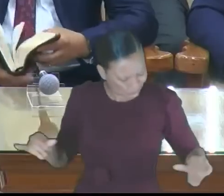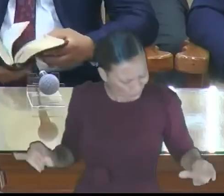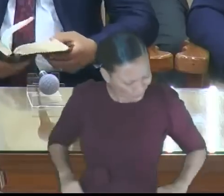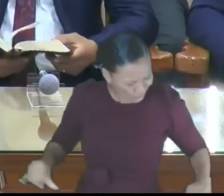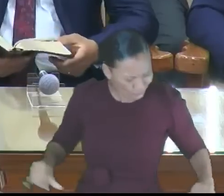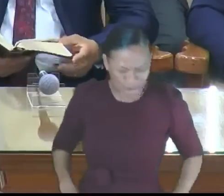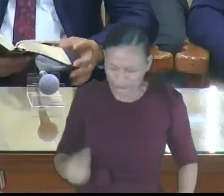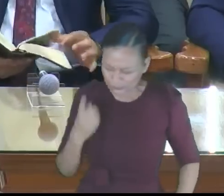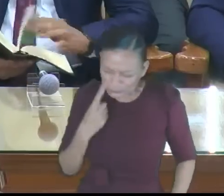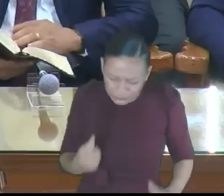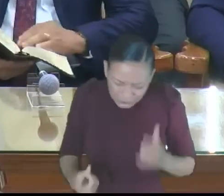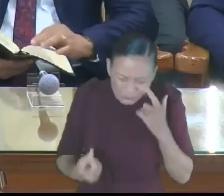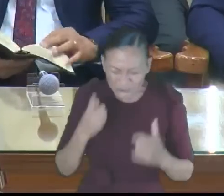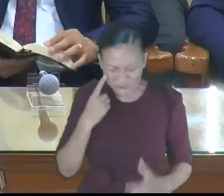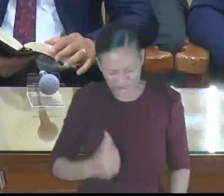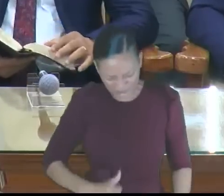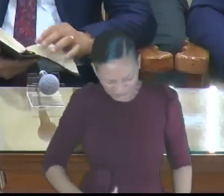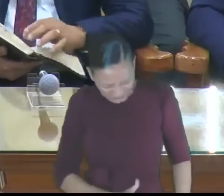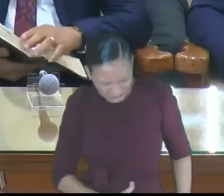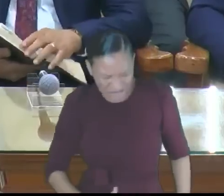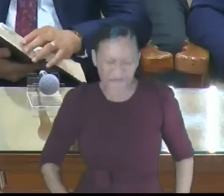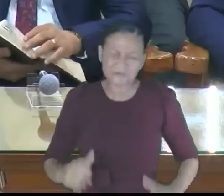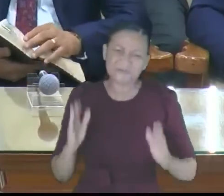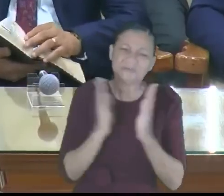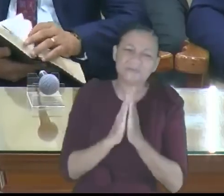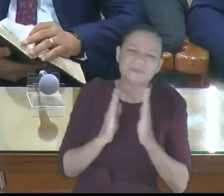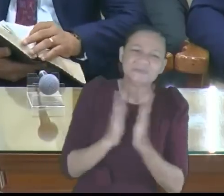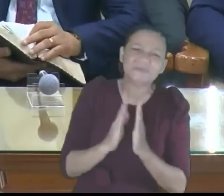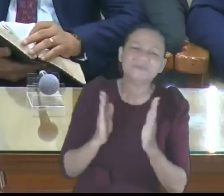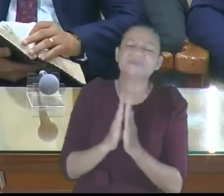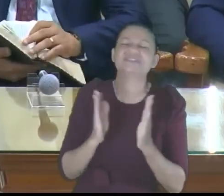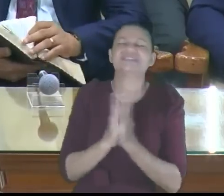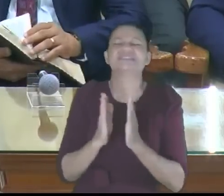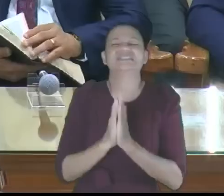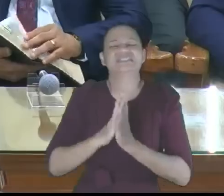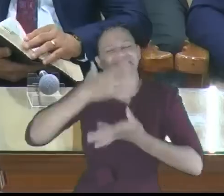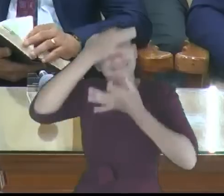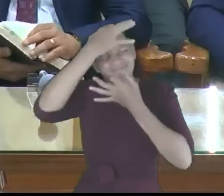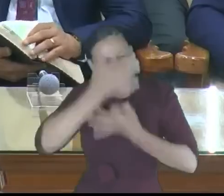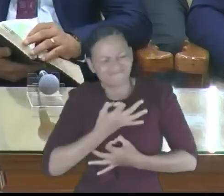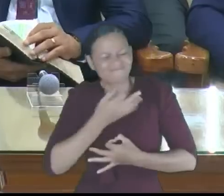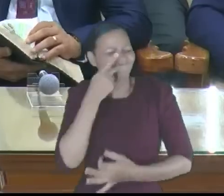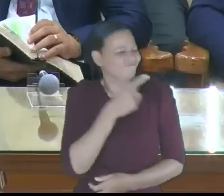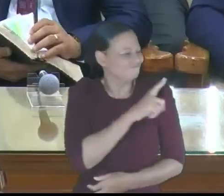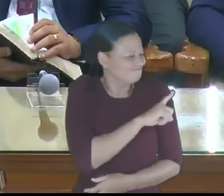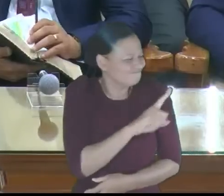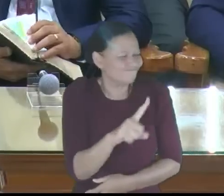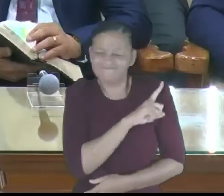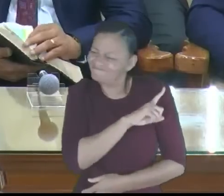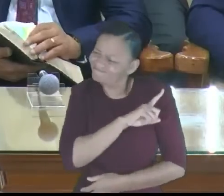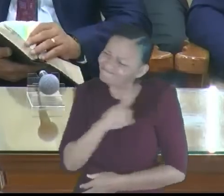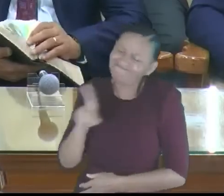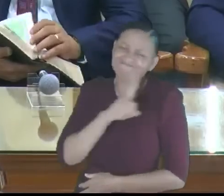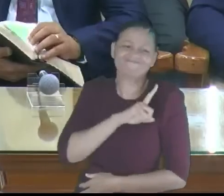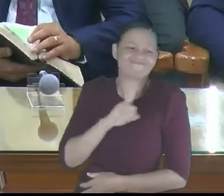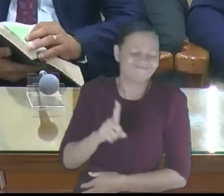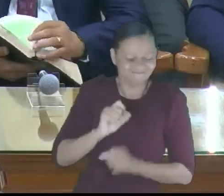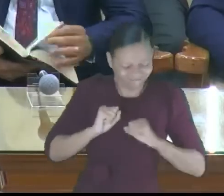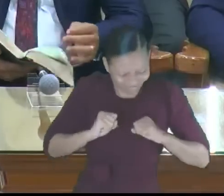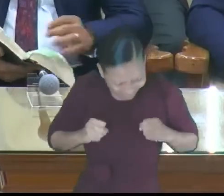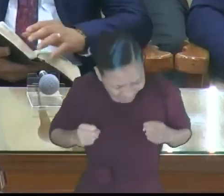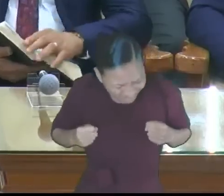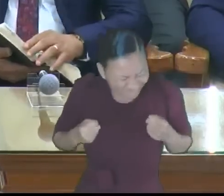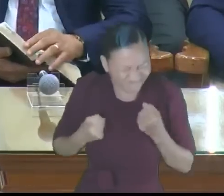é lágrima, é jejum, é oração, é santificação, é renúncia, é lágrima, é ralar